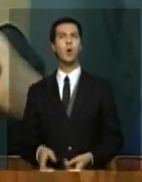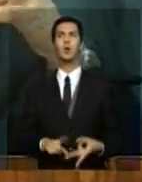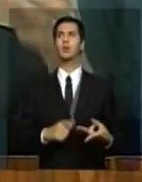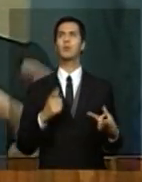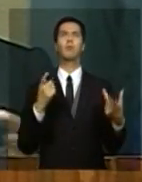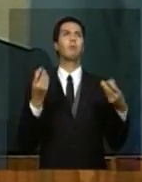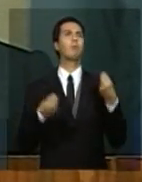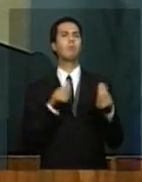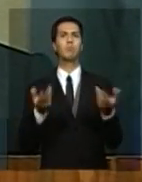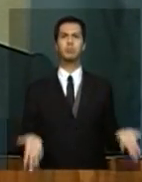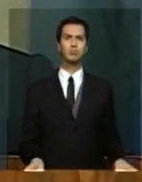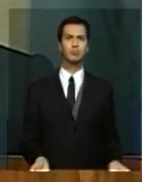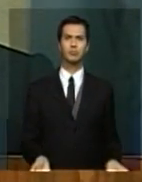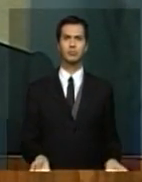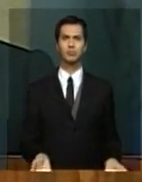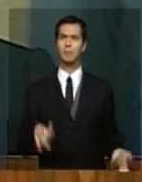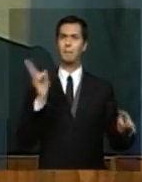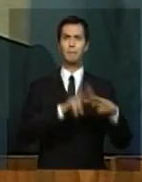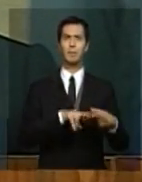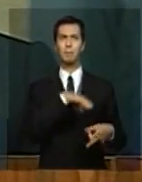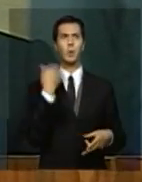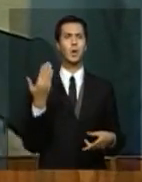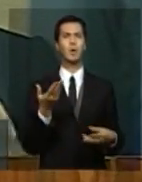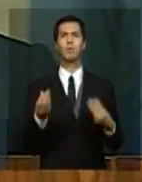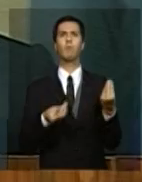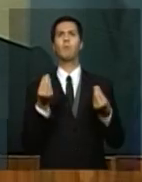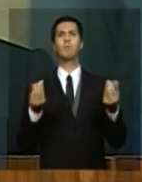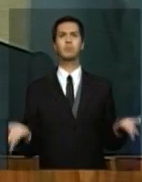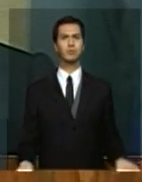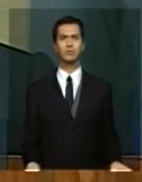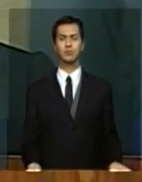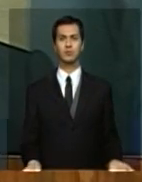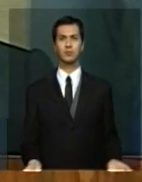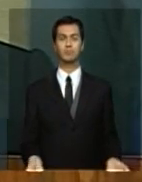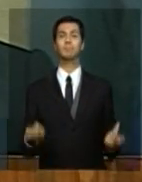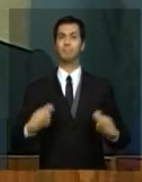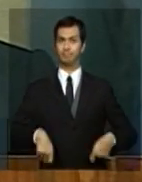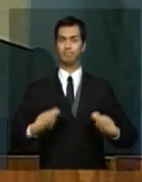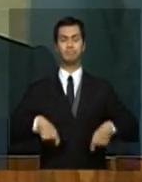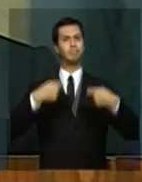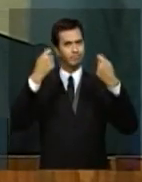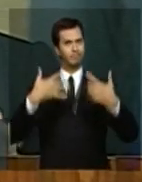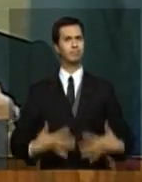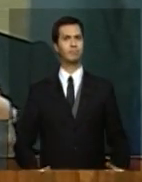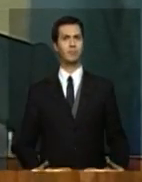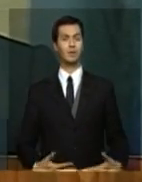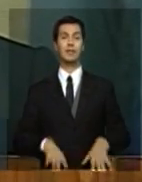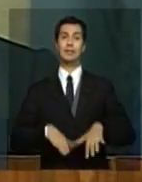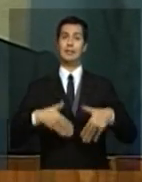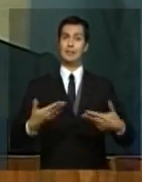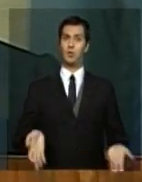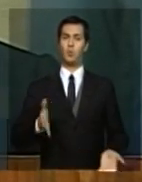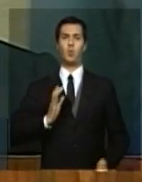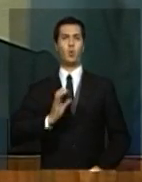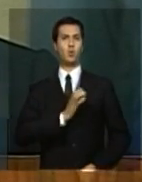minha mãe do meu pai então a instalação desta